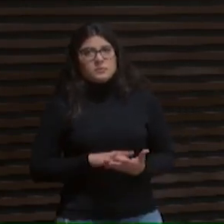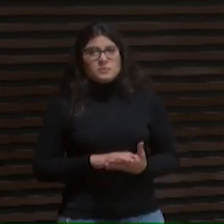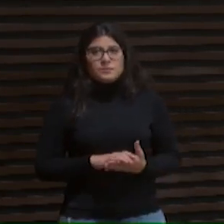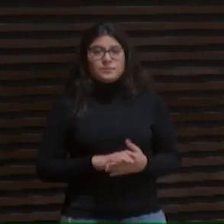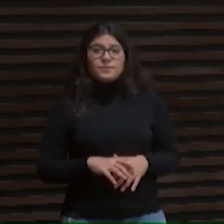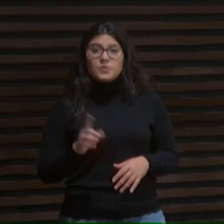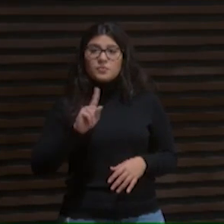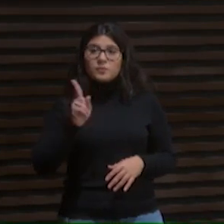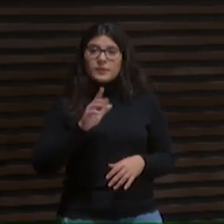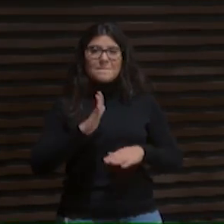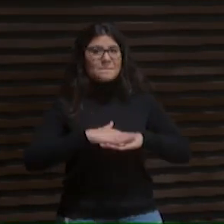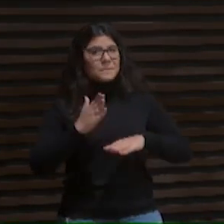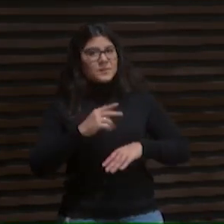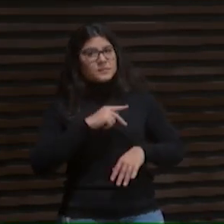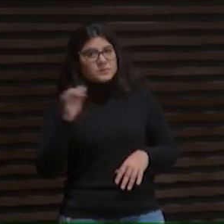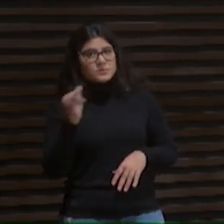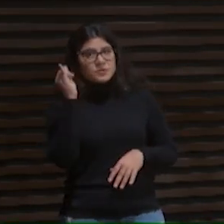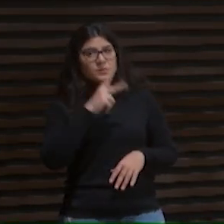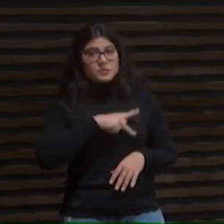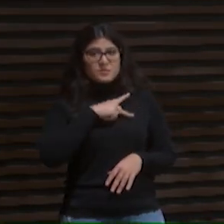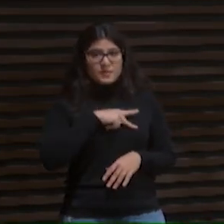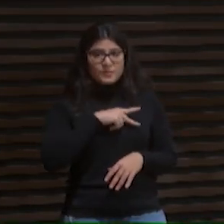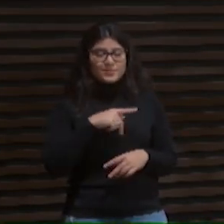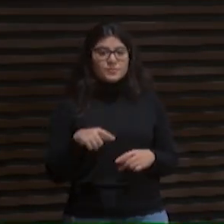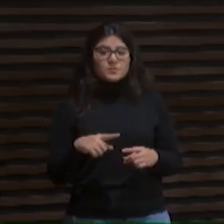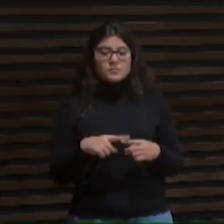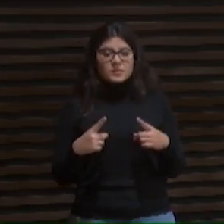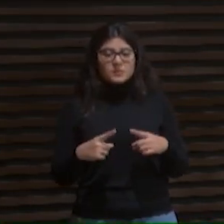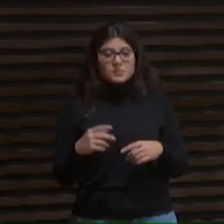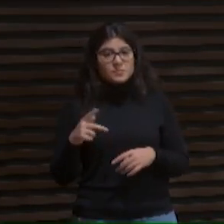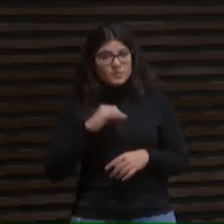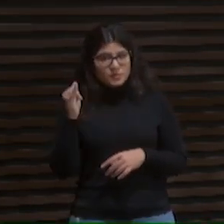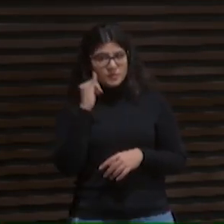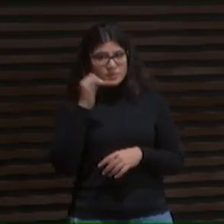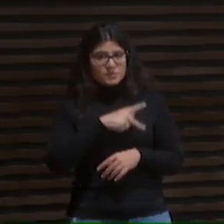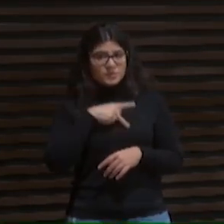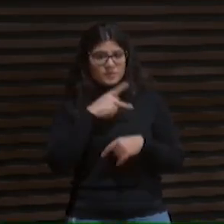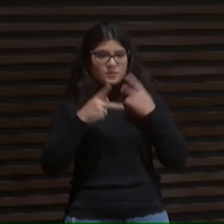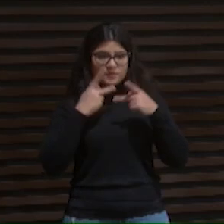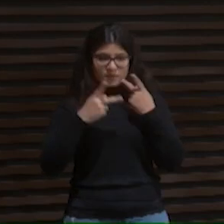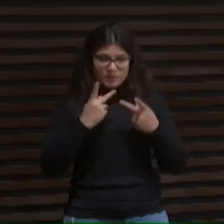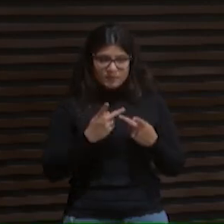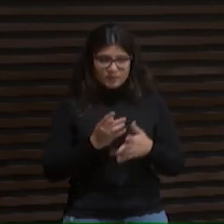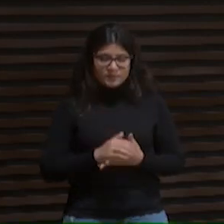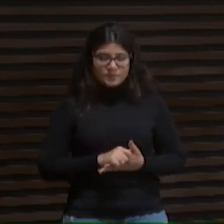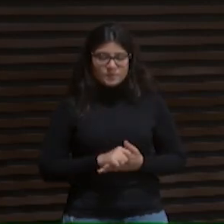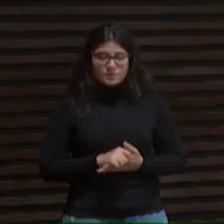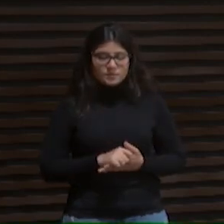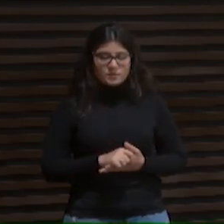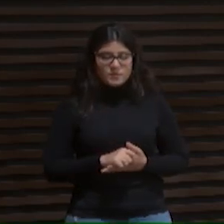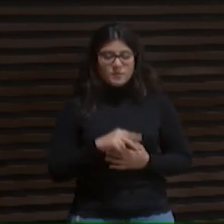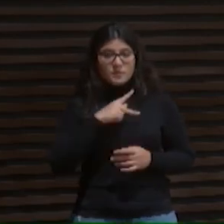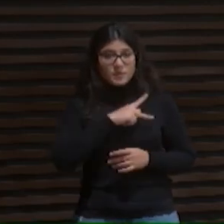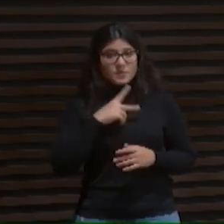Paulo, já que nós vamos tratar muito nessa manhã sobre a vida de Paulo. Paulo, de